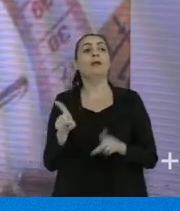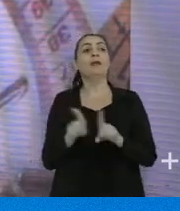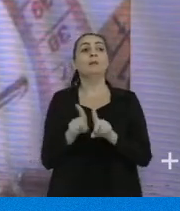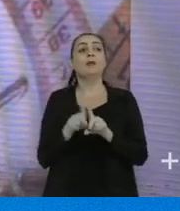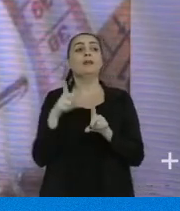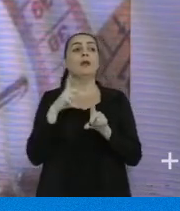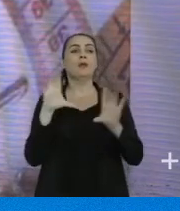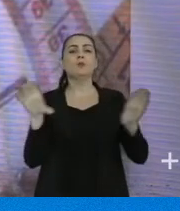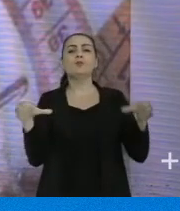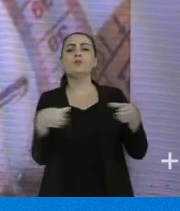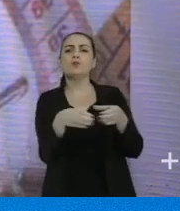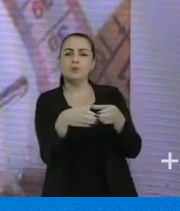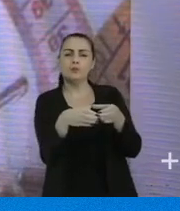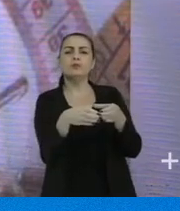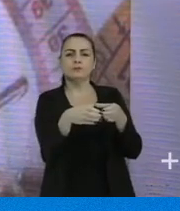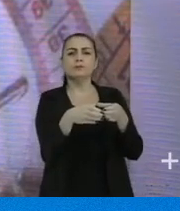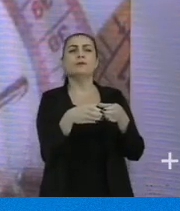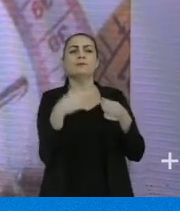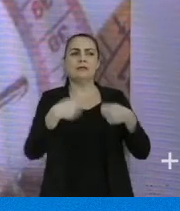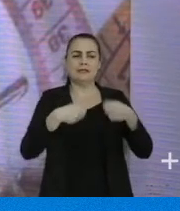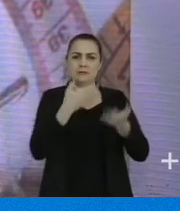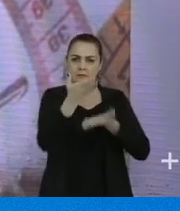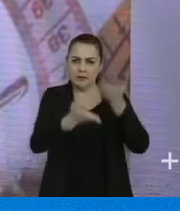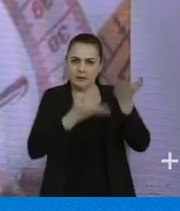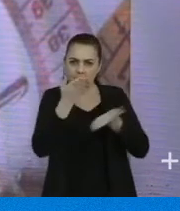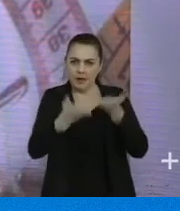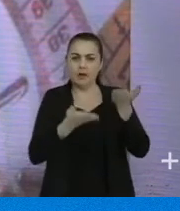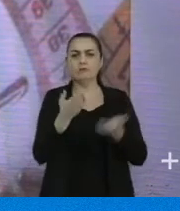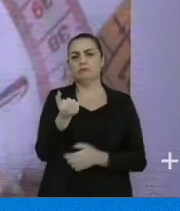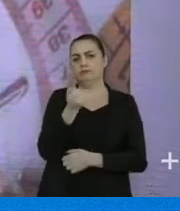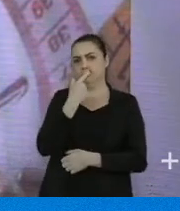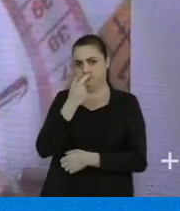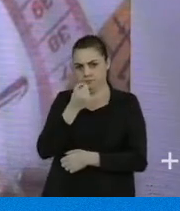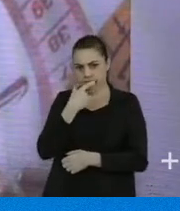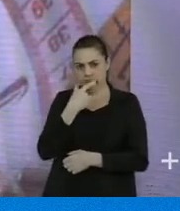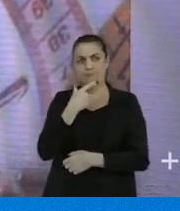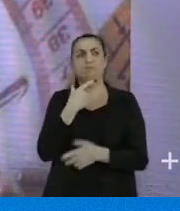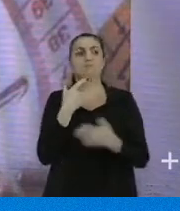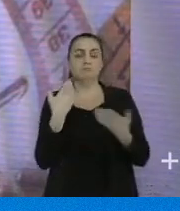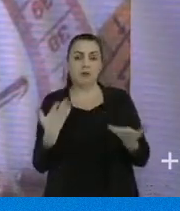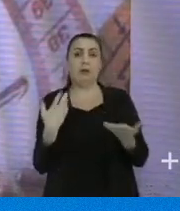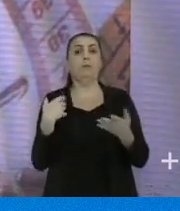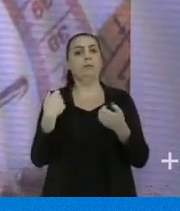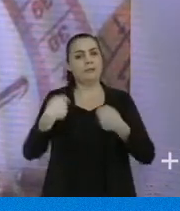que já estão hipertensos ou diabéticos, a gente trata conforme os guidelines, as orientações